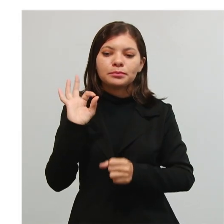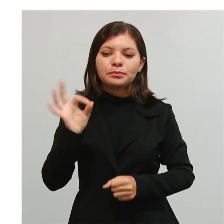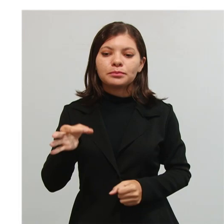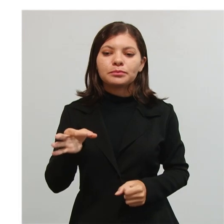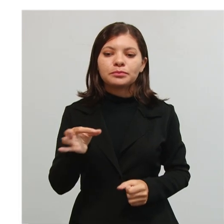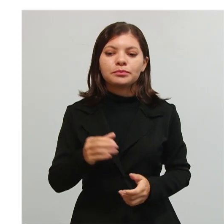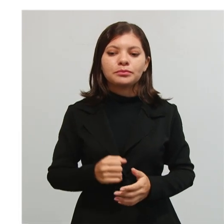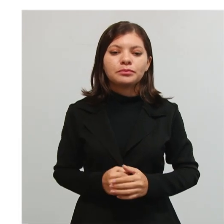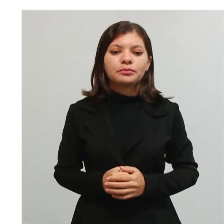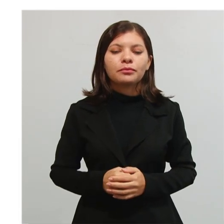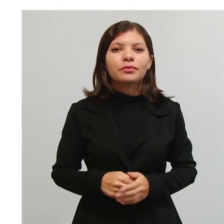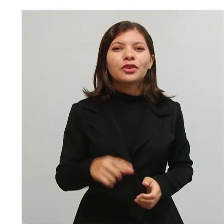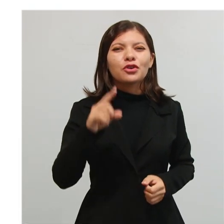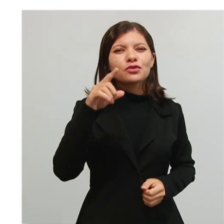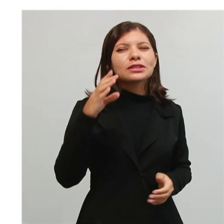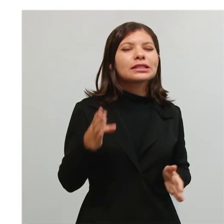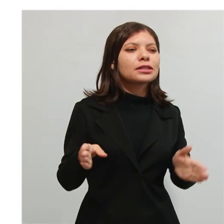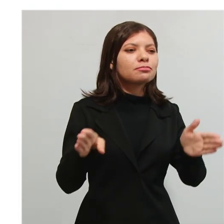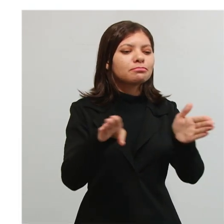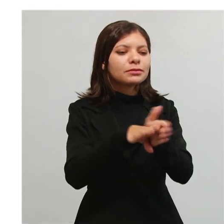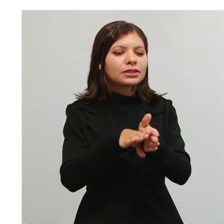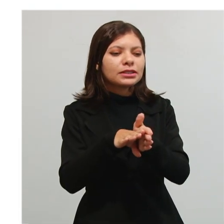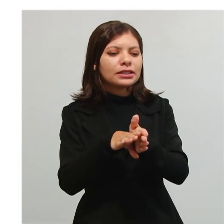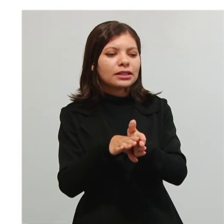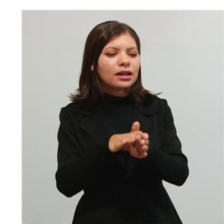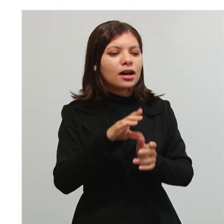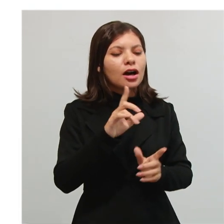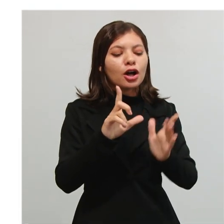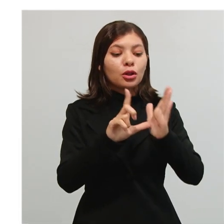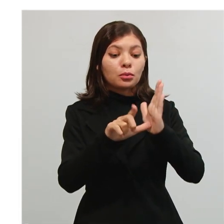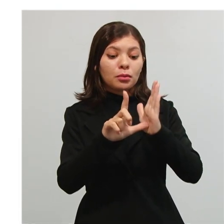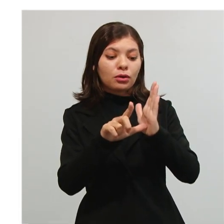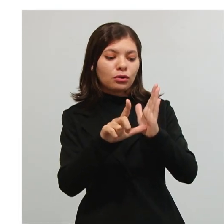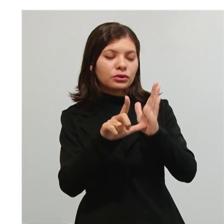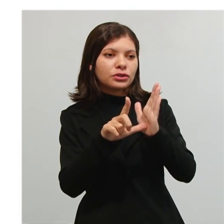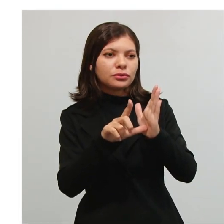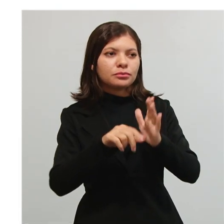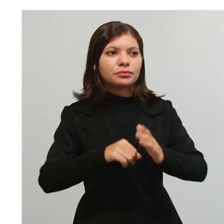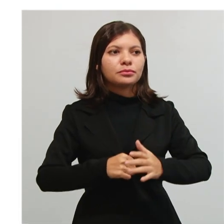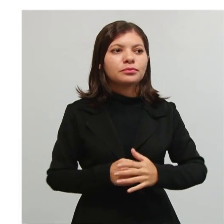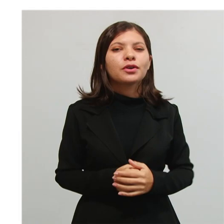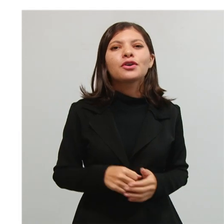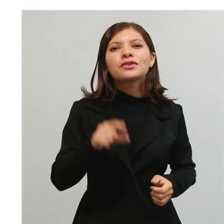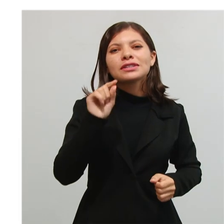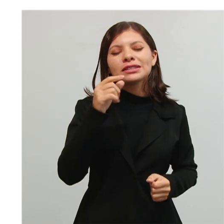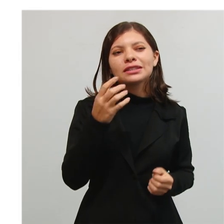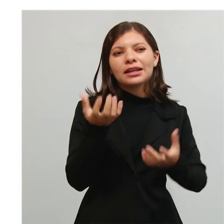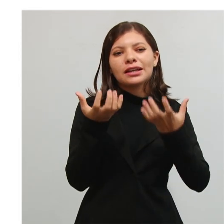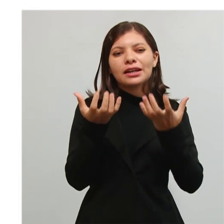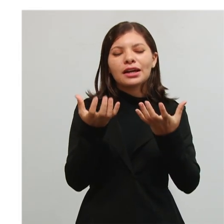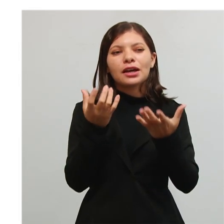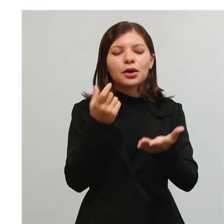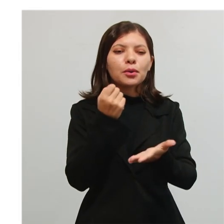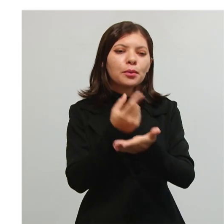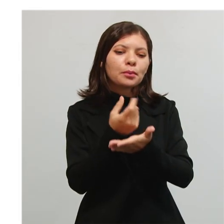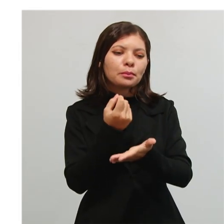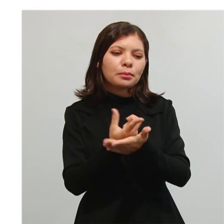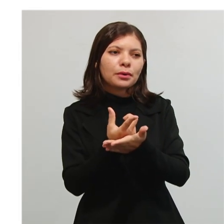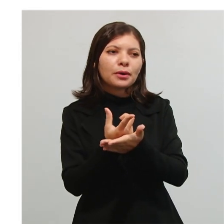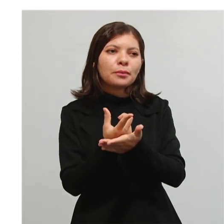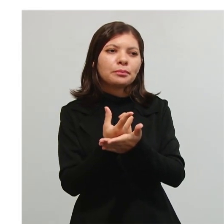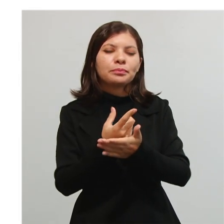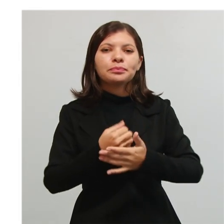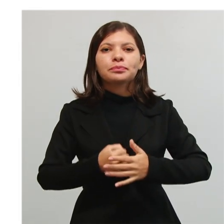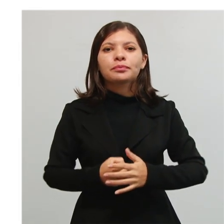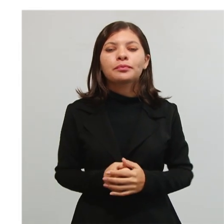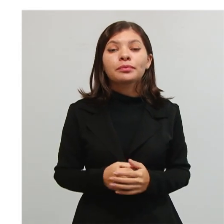quando você chega por exemplo numa loja de cama mesa e banho você quer comprar um cobre leito e uma